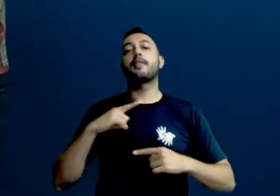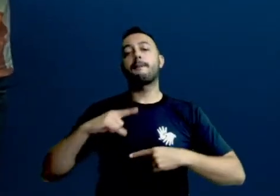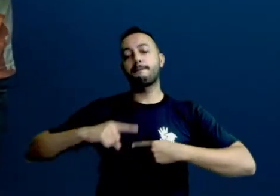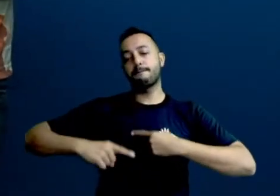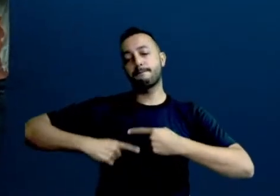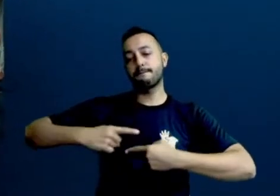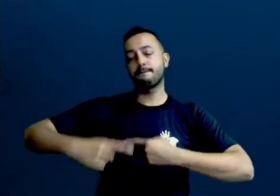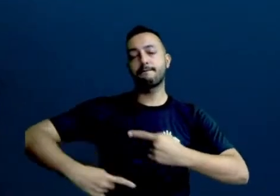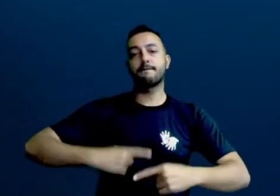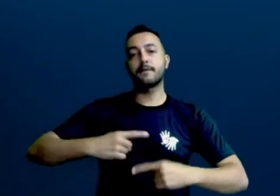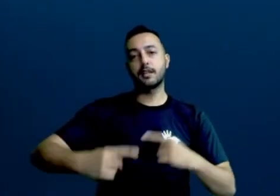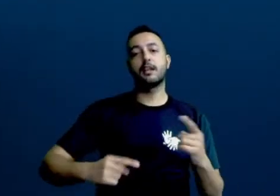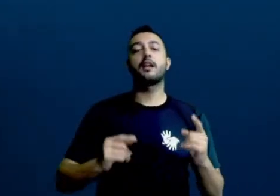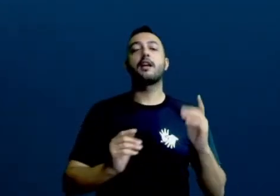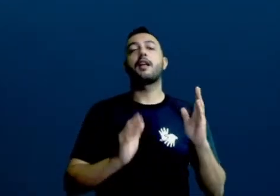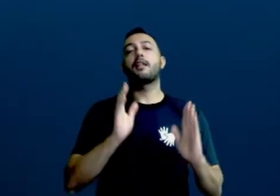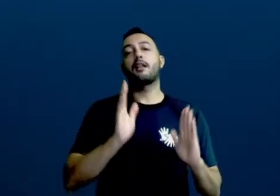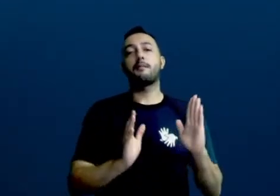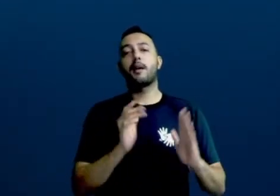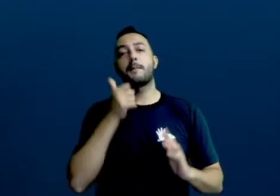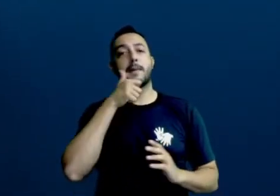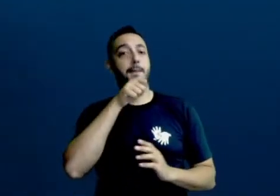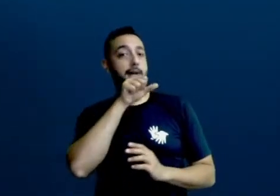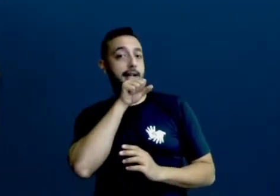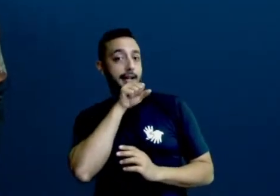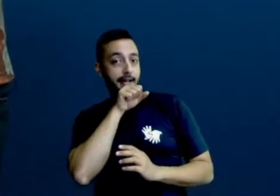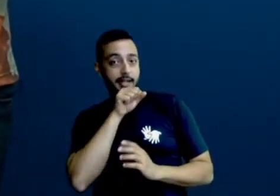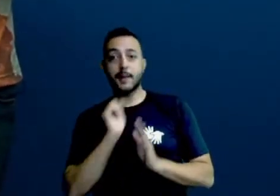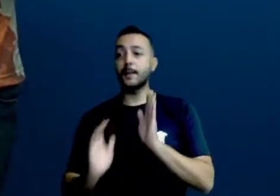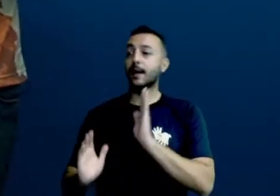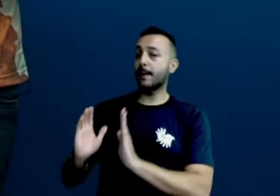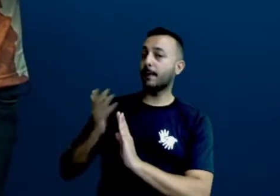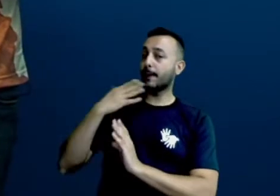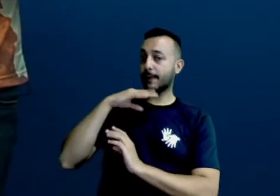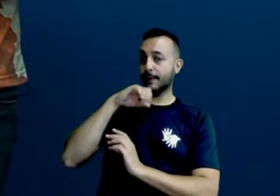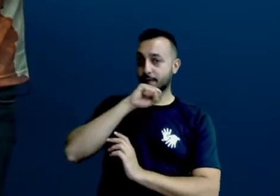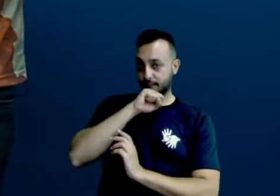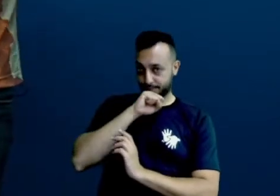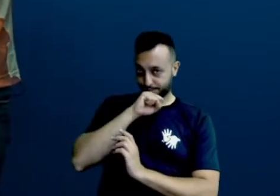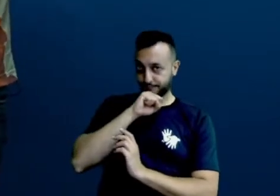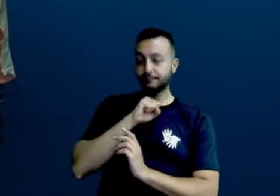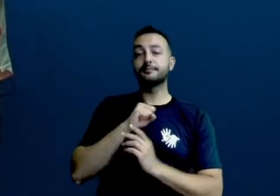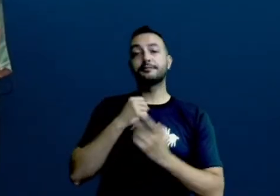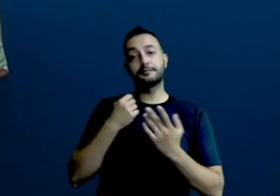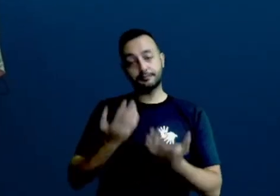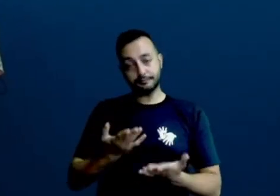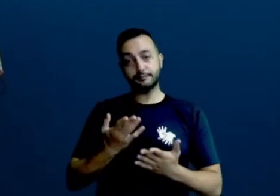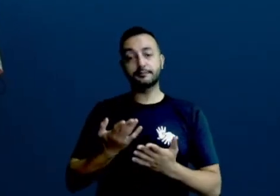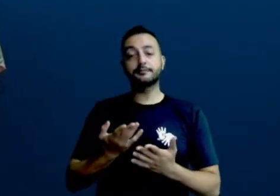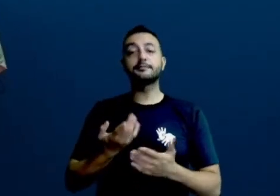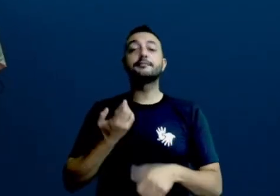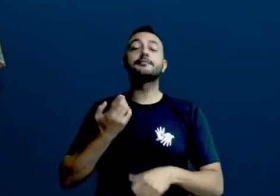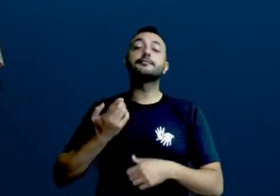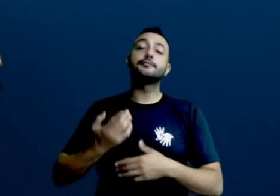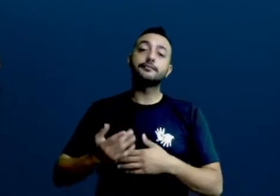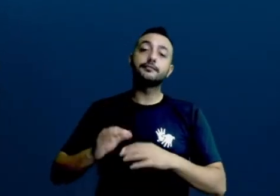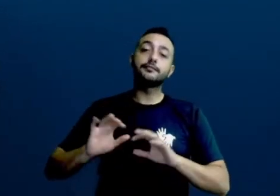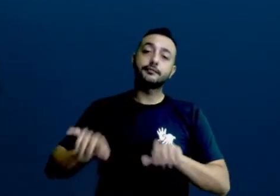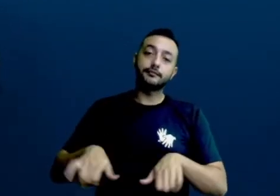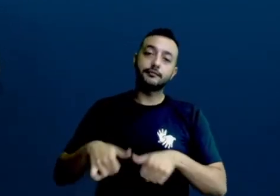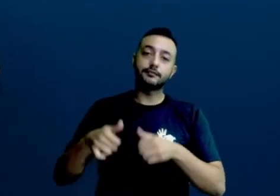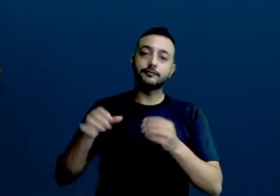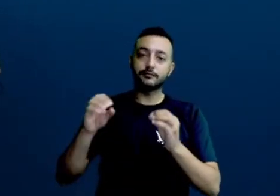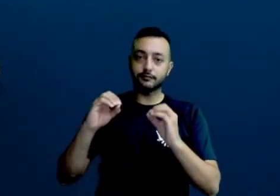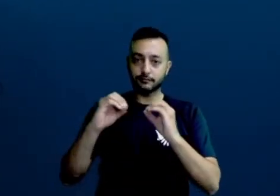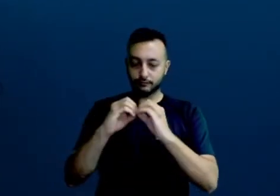herdado parte da nossa mãe e parte do nosso pai tá certo lá no processo lá de